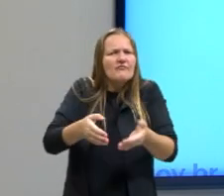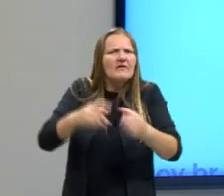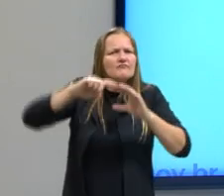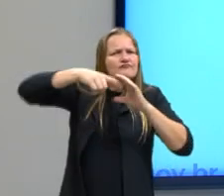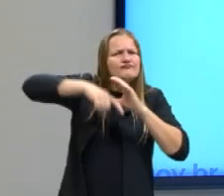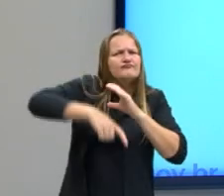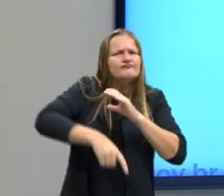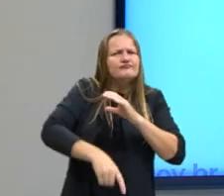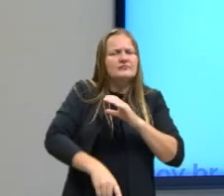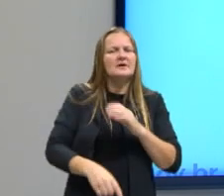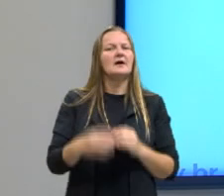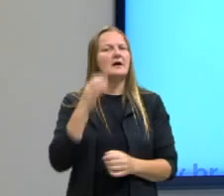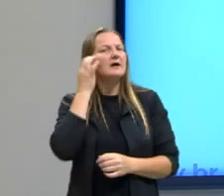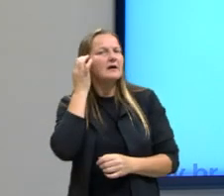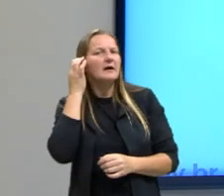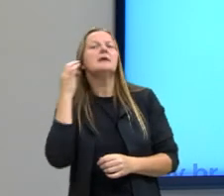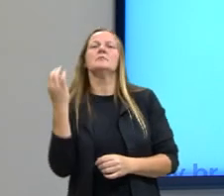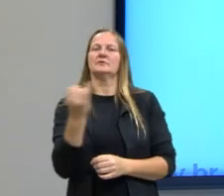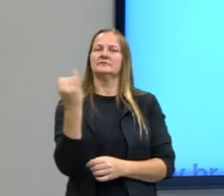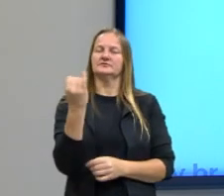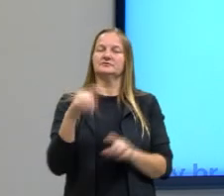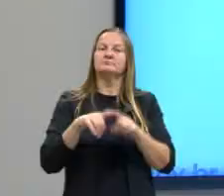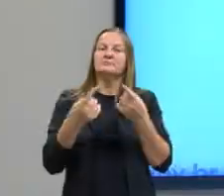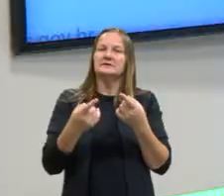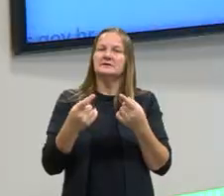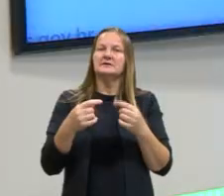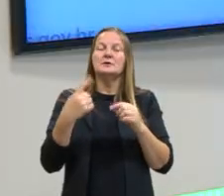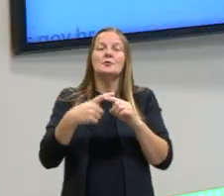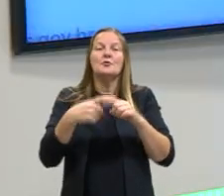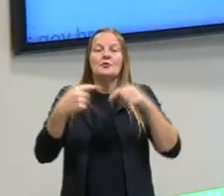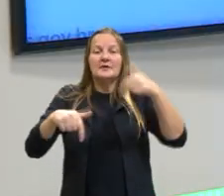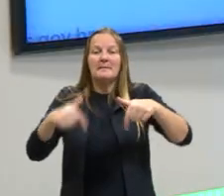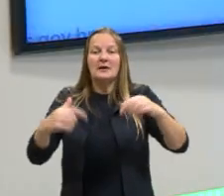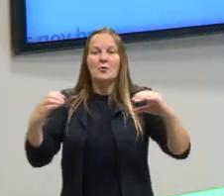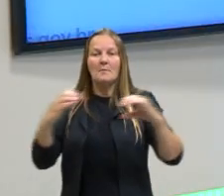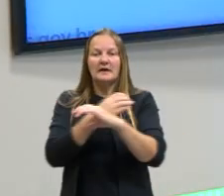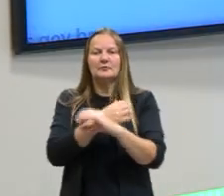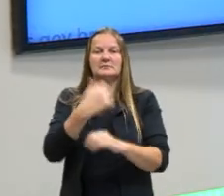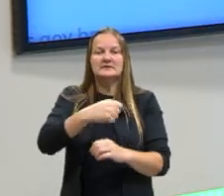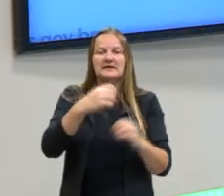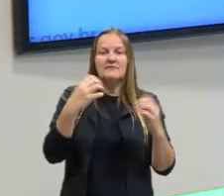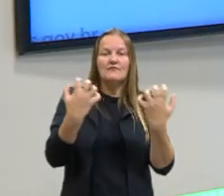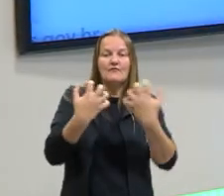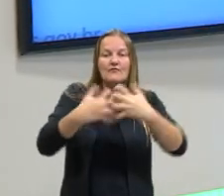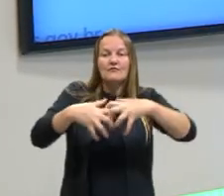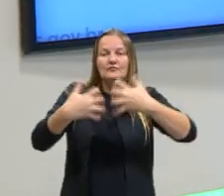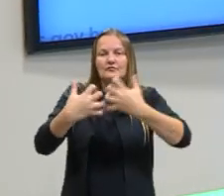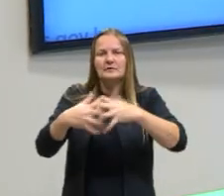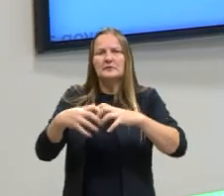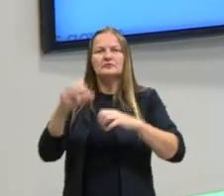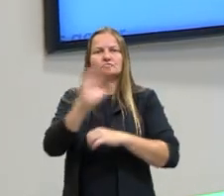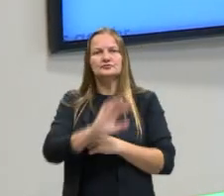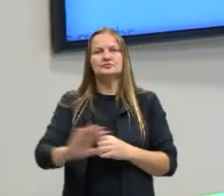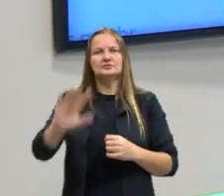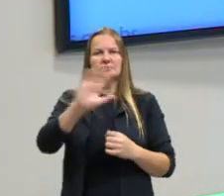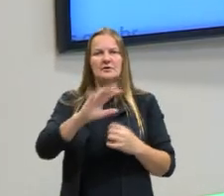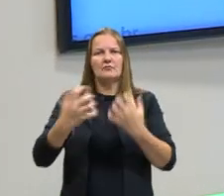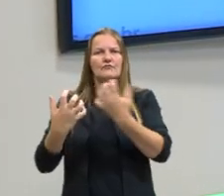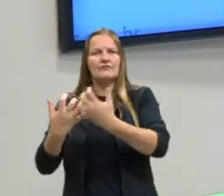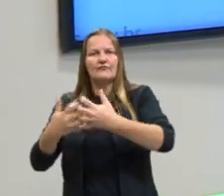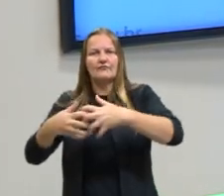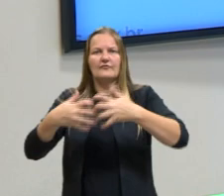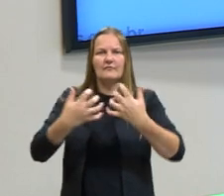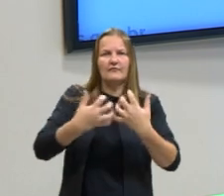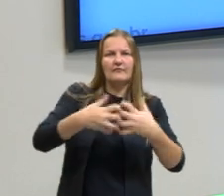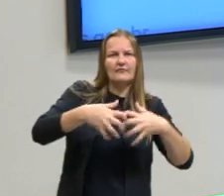porque a excelente mas também para que o trabalho fique completo A uma necessidade de outros